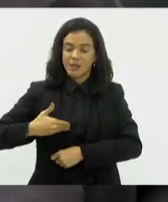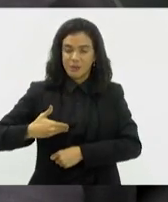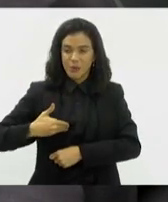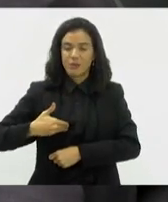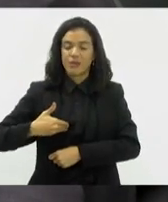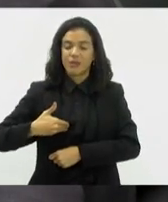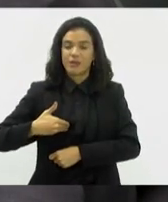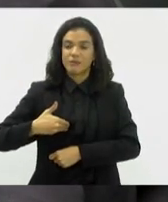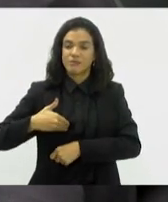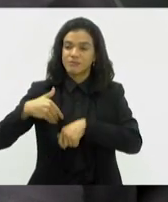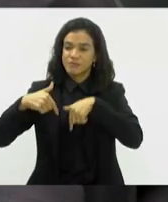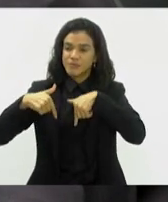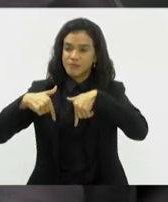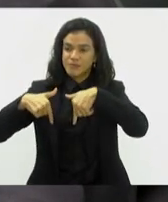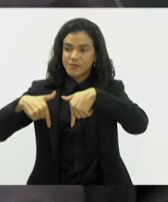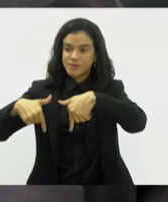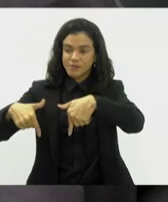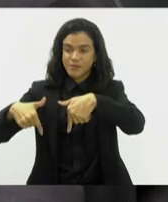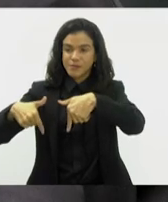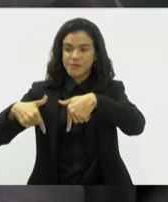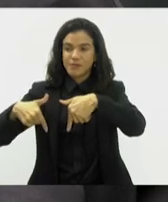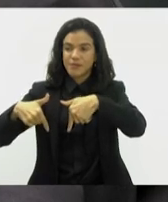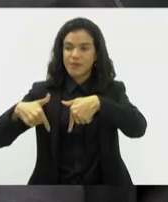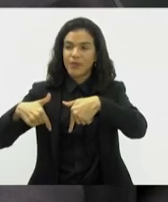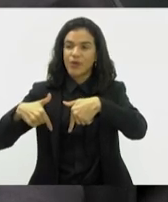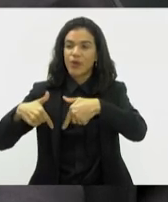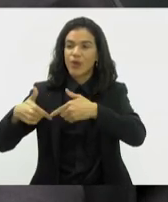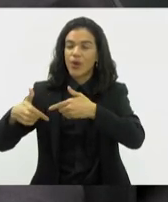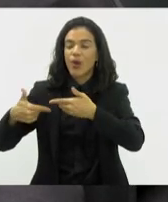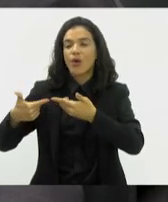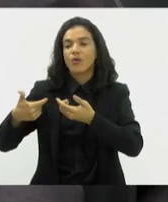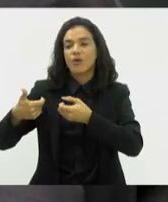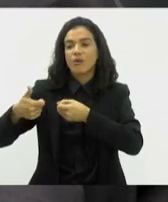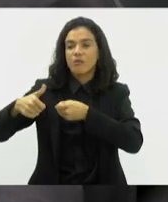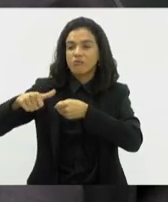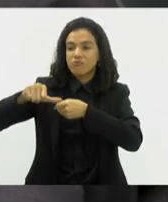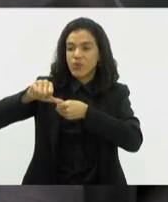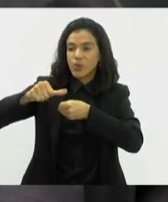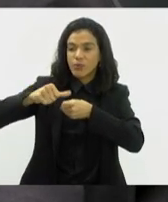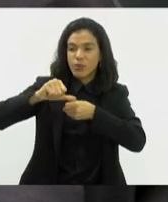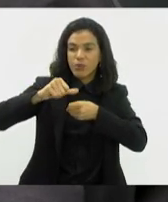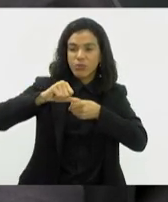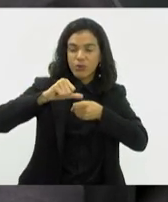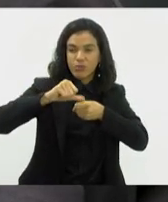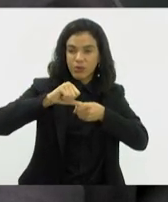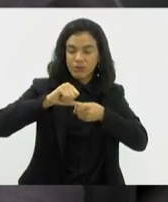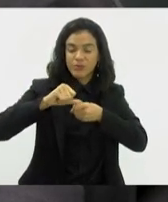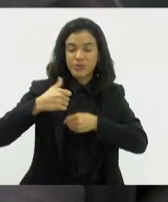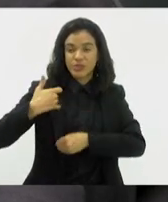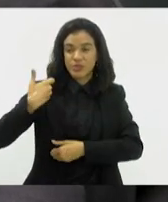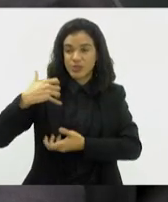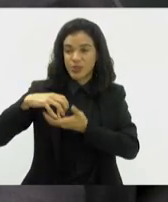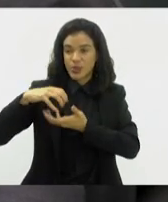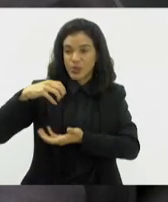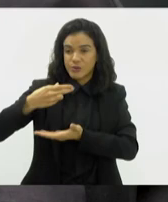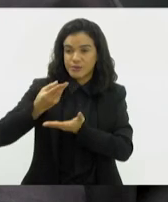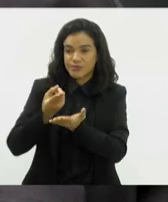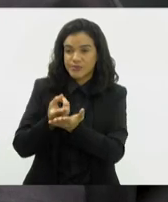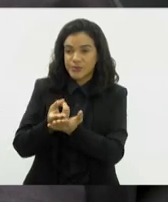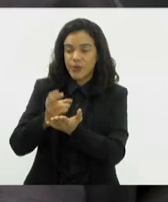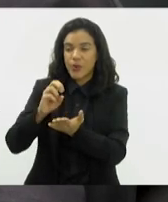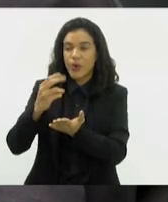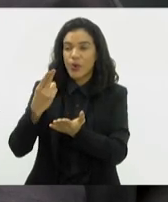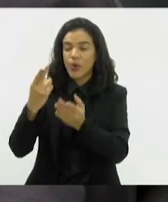realizarem coleta de materiais para exames laboratoriais de idosos acamados ou portadores